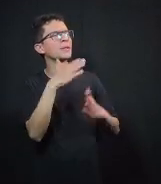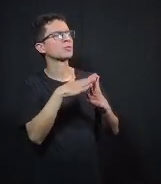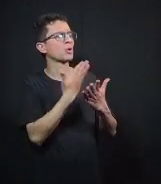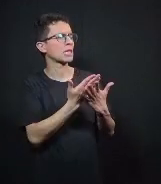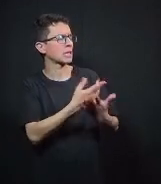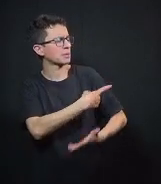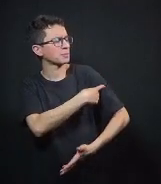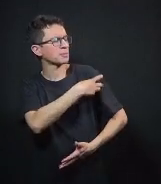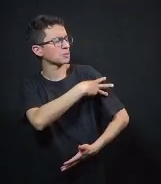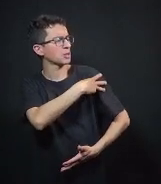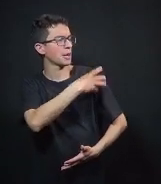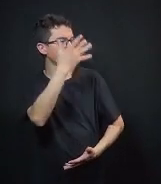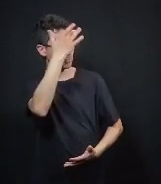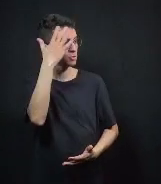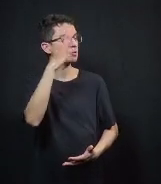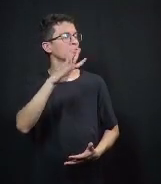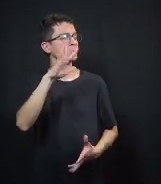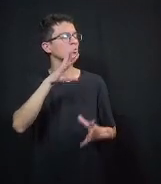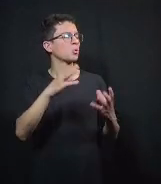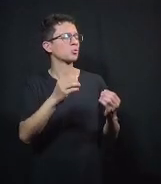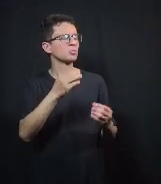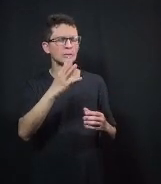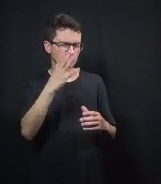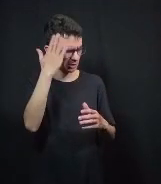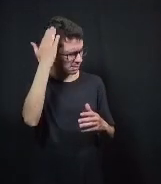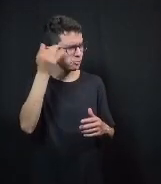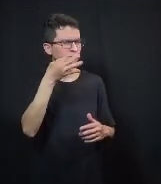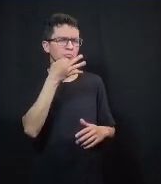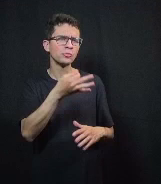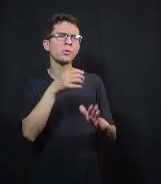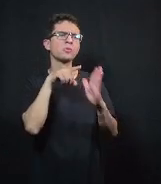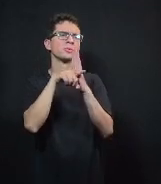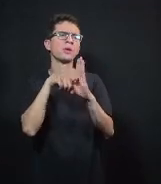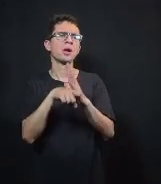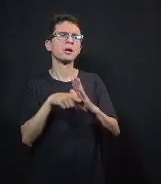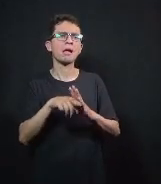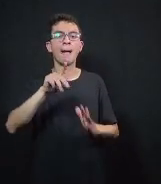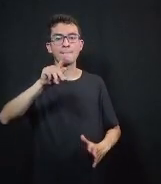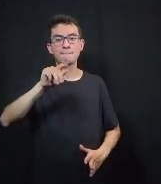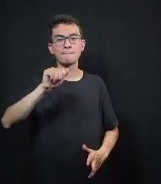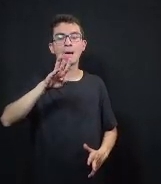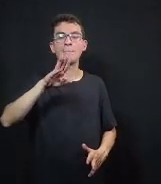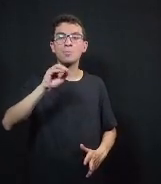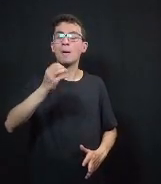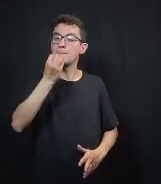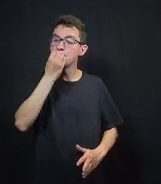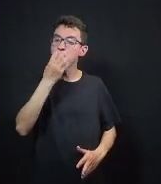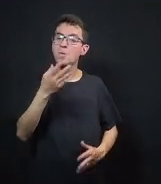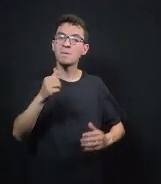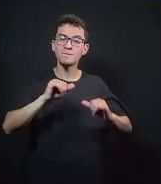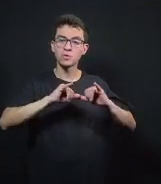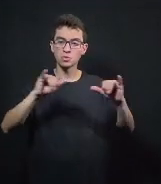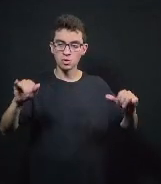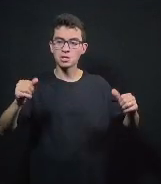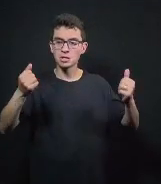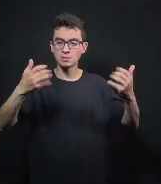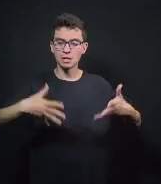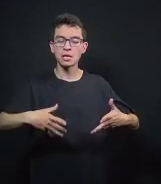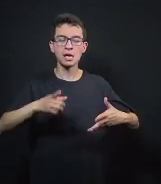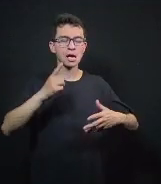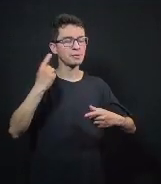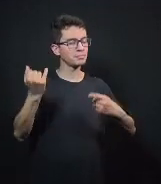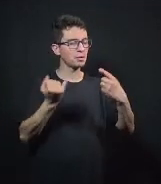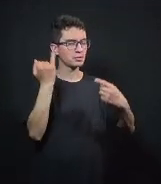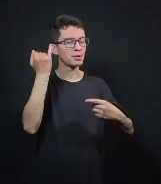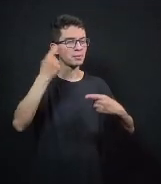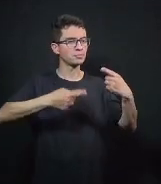perspectiva sobre esse ponto. Eu sei que tem pesquisa sobre isso que o Pablo falou e acho que pode ser interessante te escutar também sobre experiência mesmo. Eu